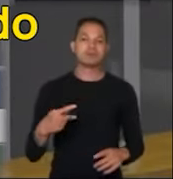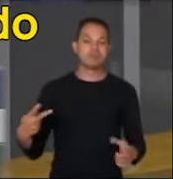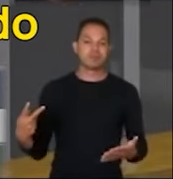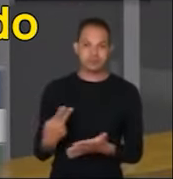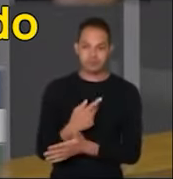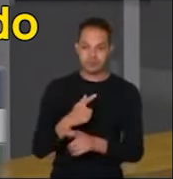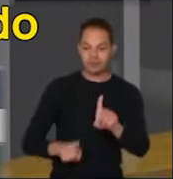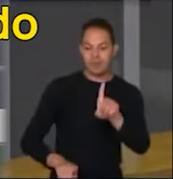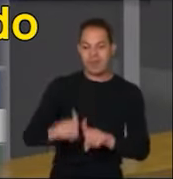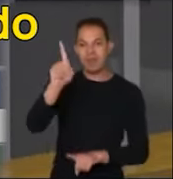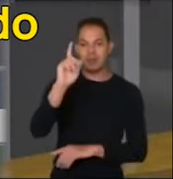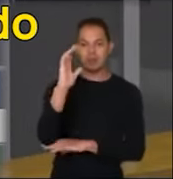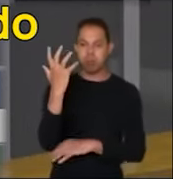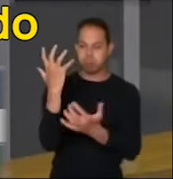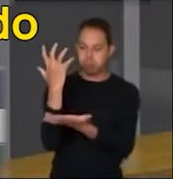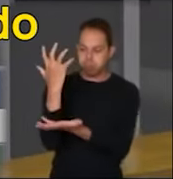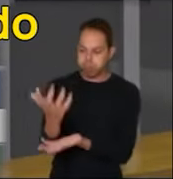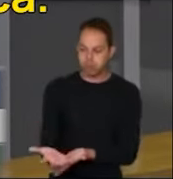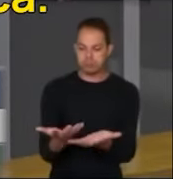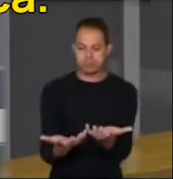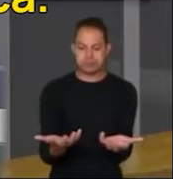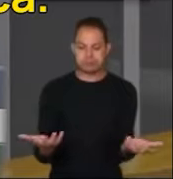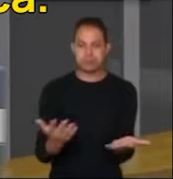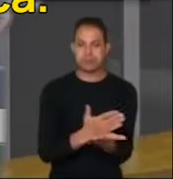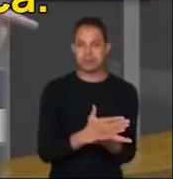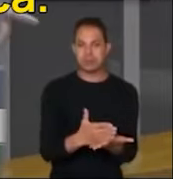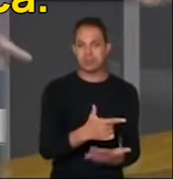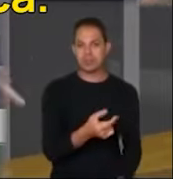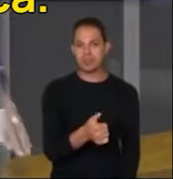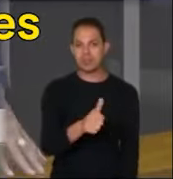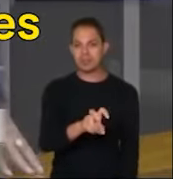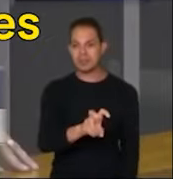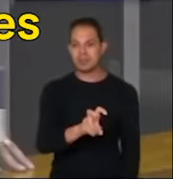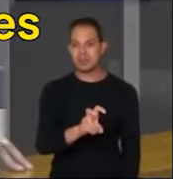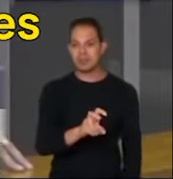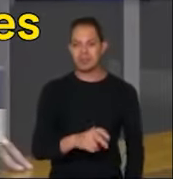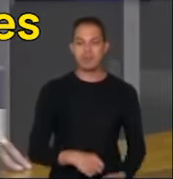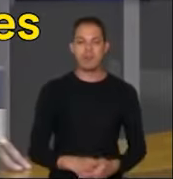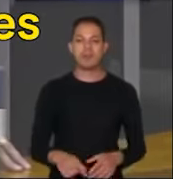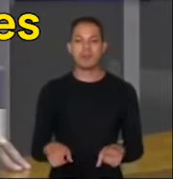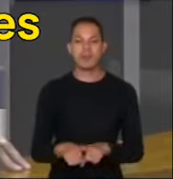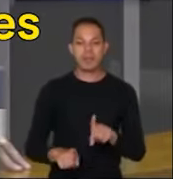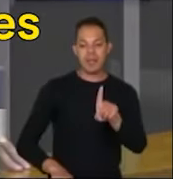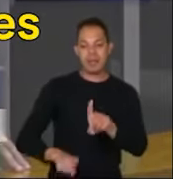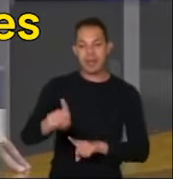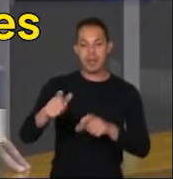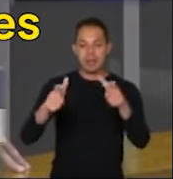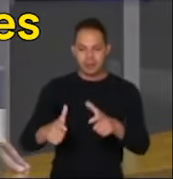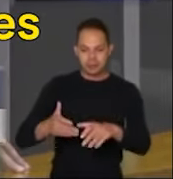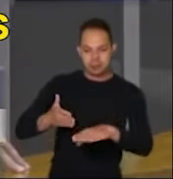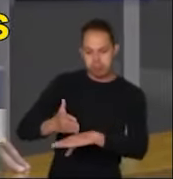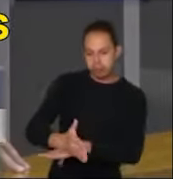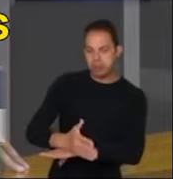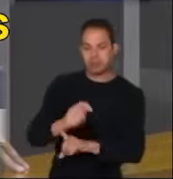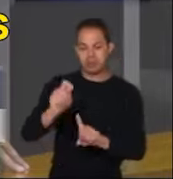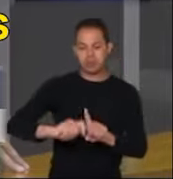de desmatamento desde 2015, que é quando começou a série histórica. Recorde de invasões de terra. Em apenas